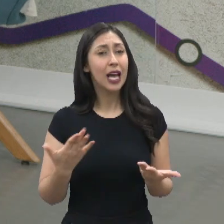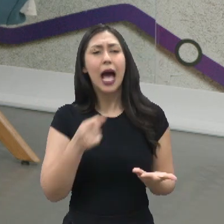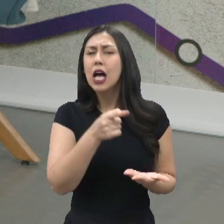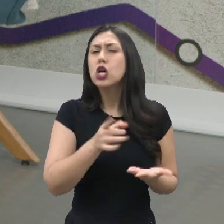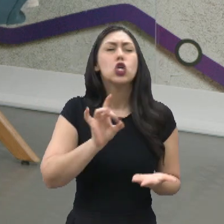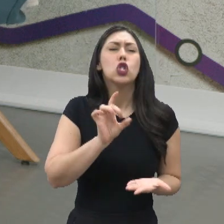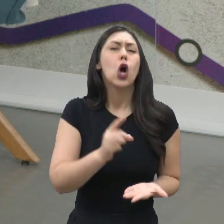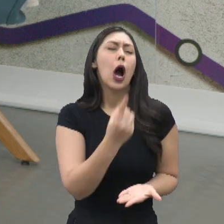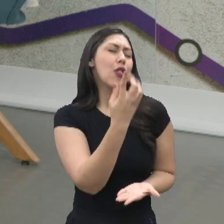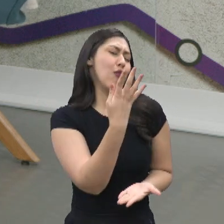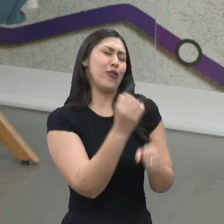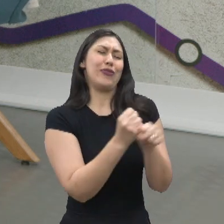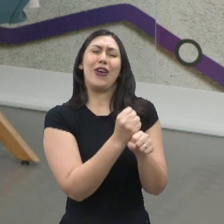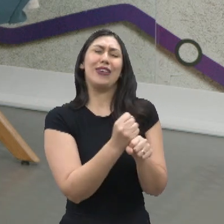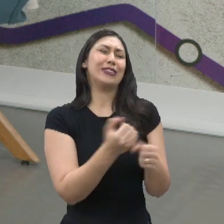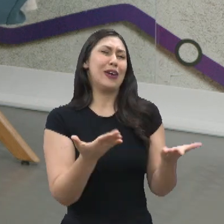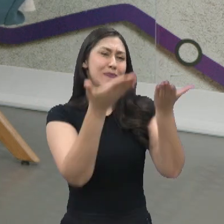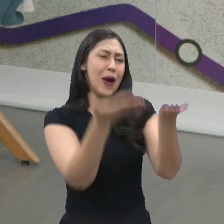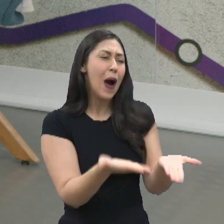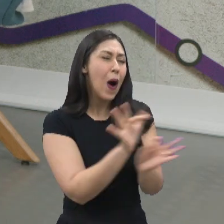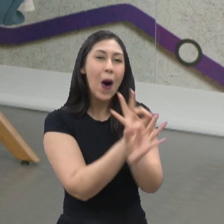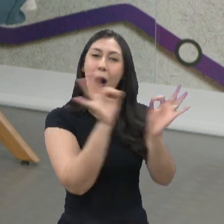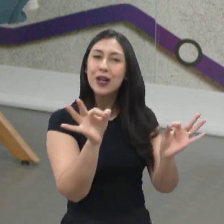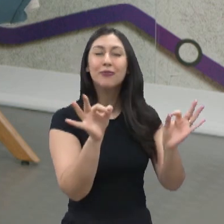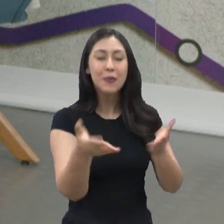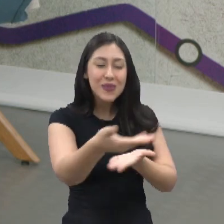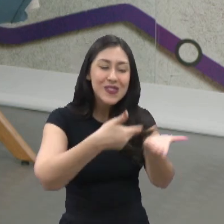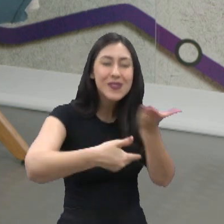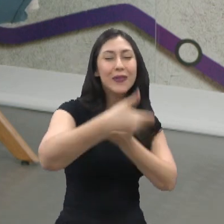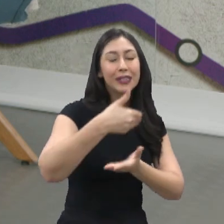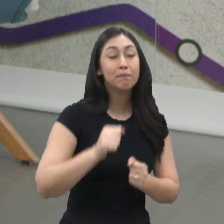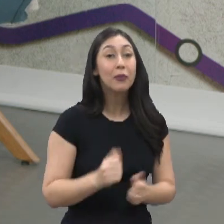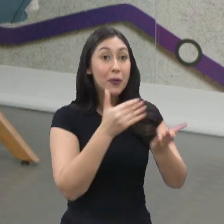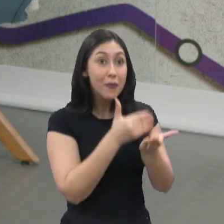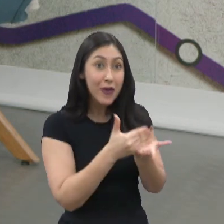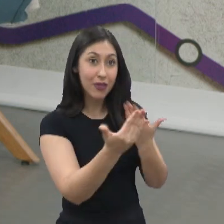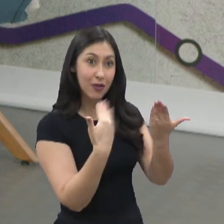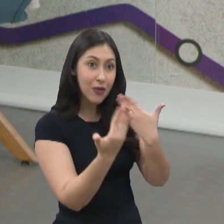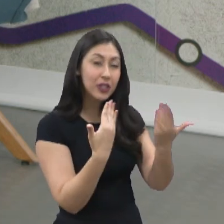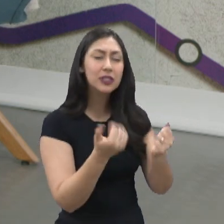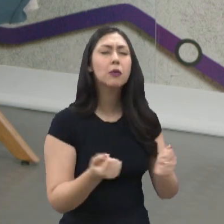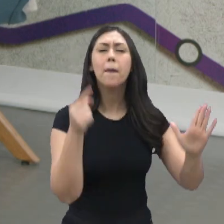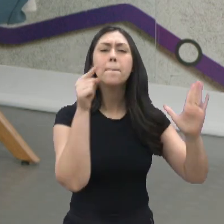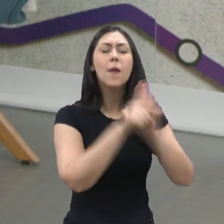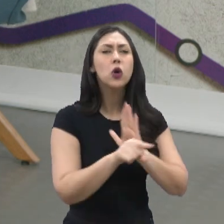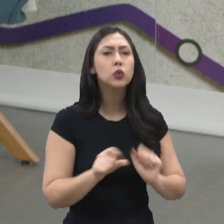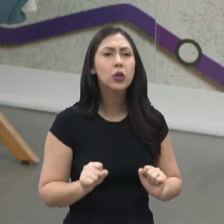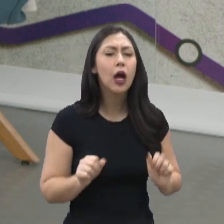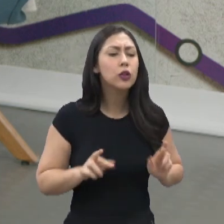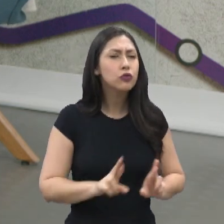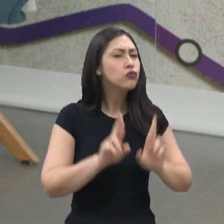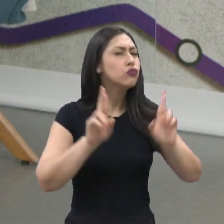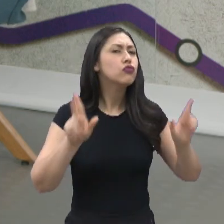anos, né, na área, né? Imagina, pouquinho tempo. Marcela, para a gente começar o nosso papo aqui, qual a diferença que você vê de mercado,